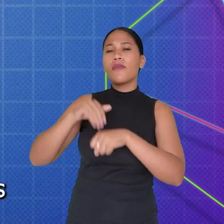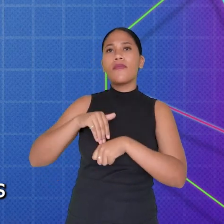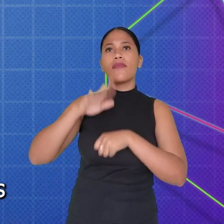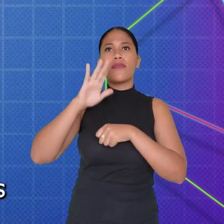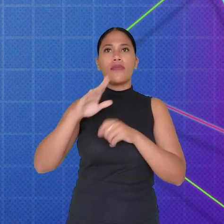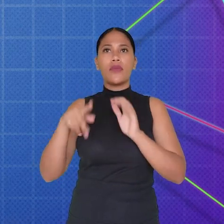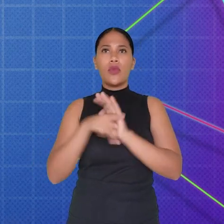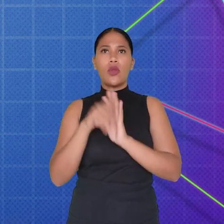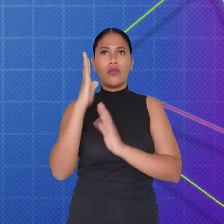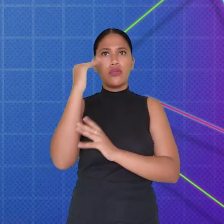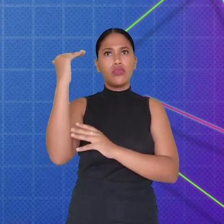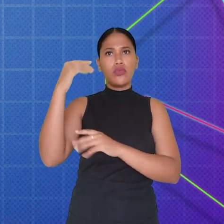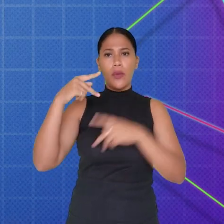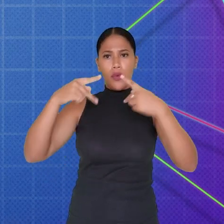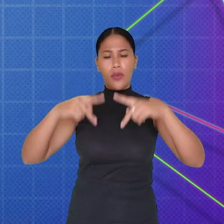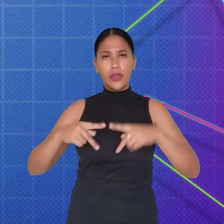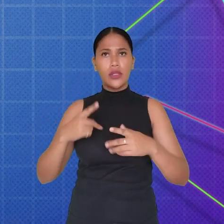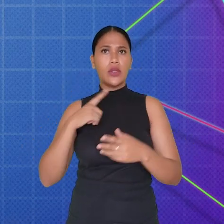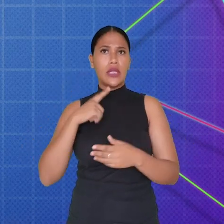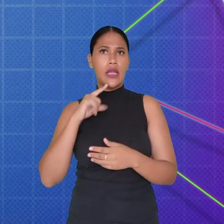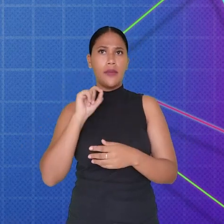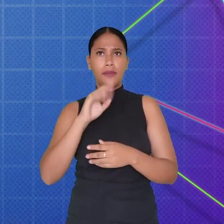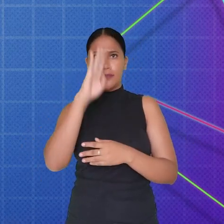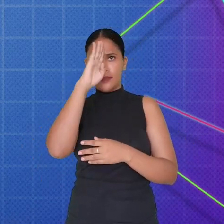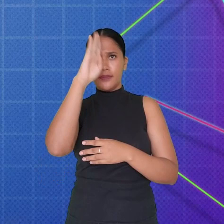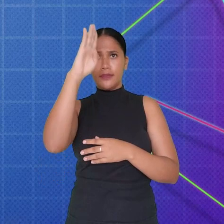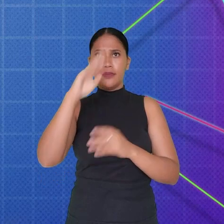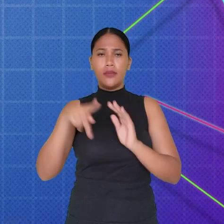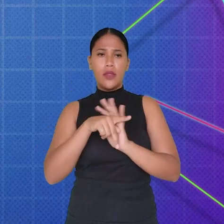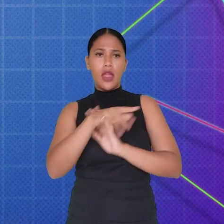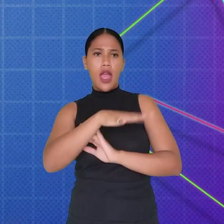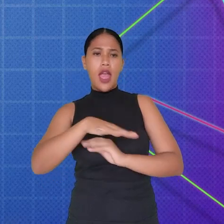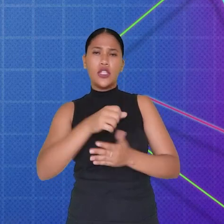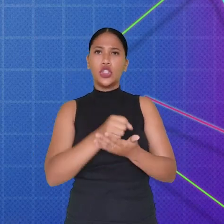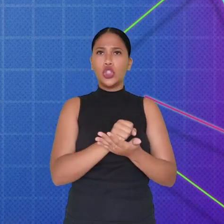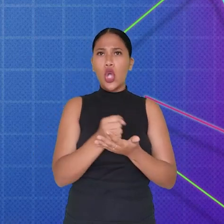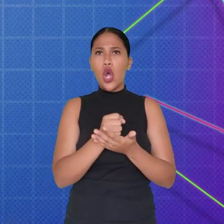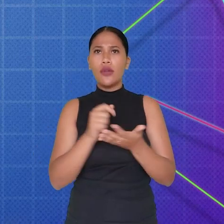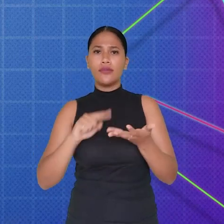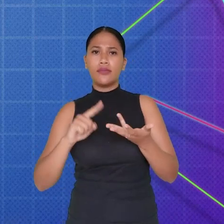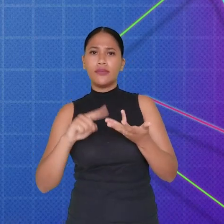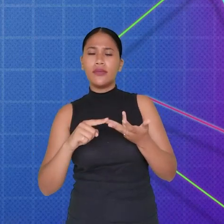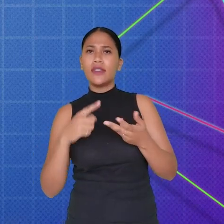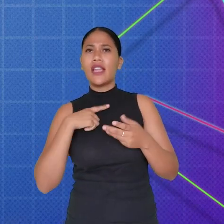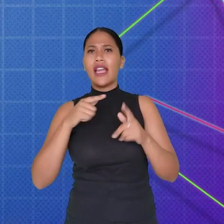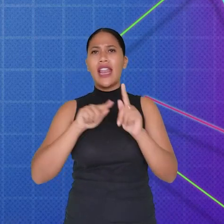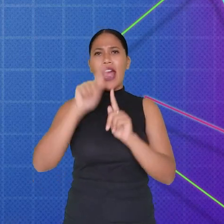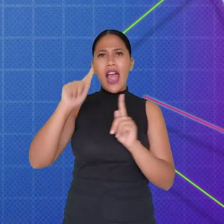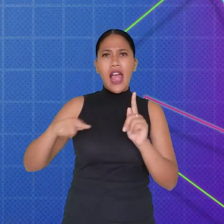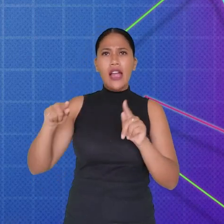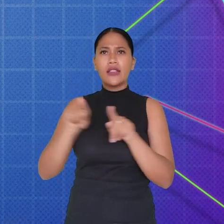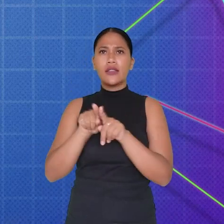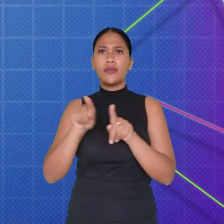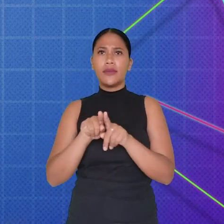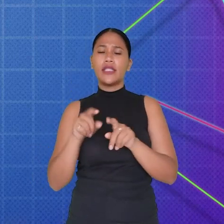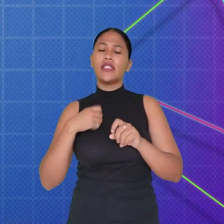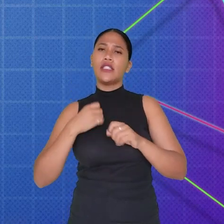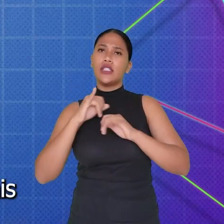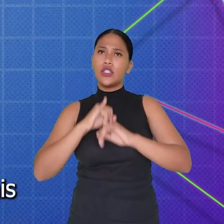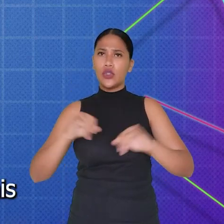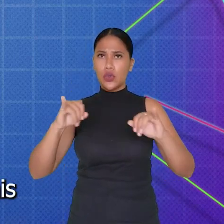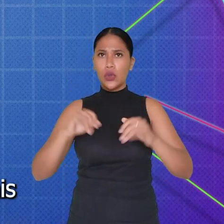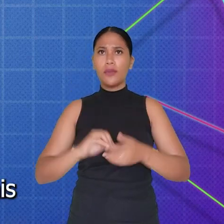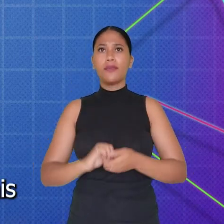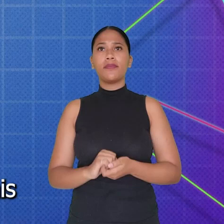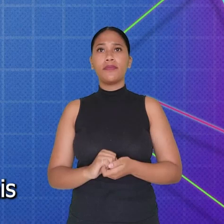mais populares para a programação de aplicações, especialmente em áreas como jogos, aplicações gráficas e sistemas de informação.